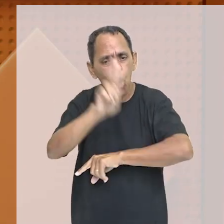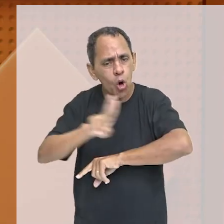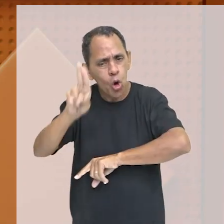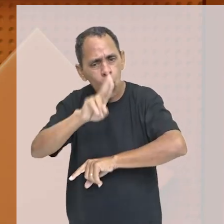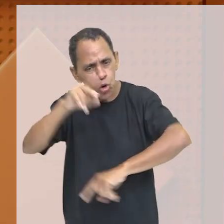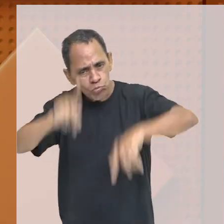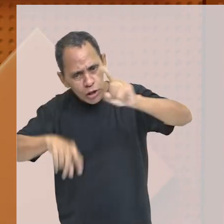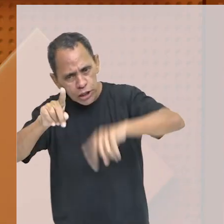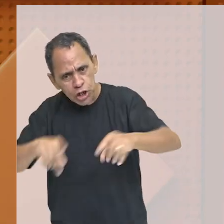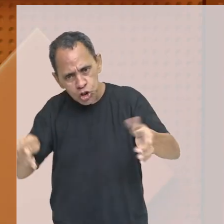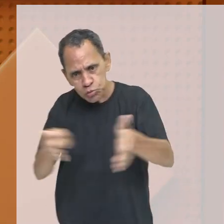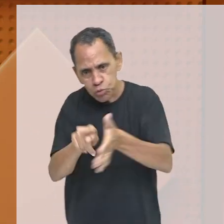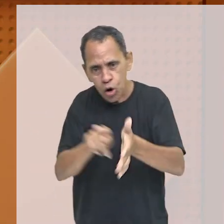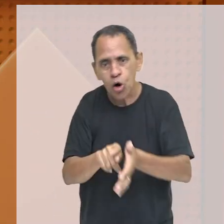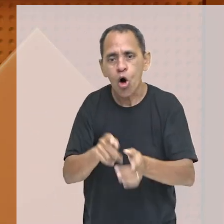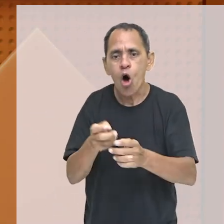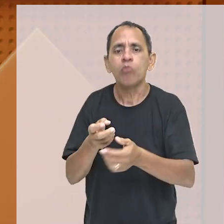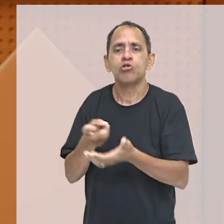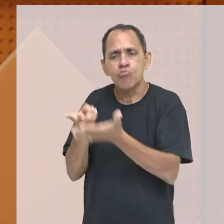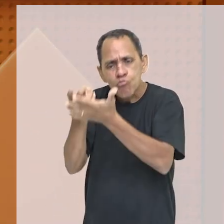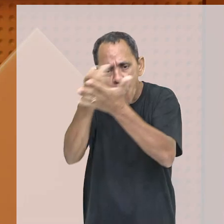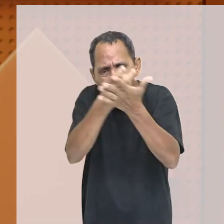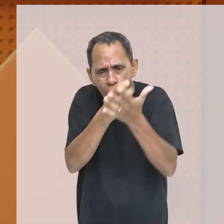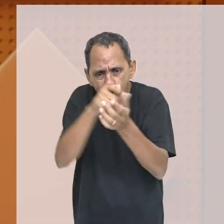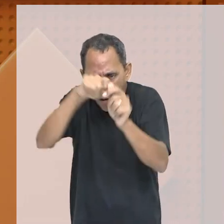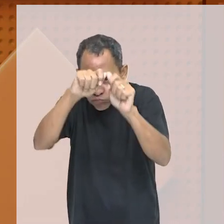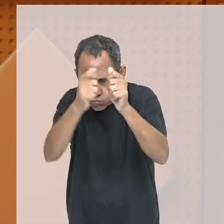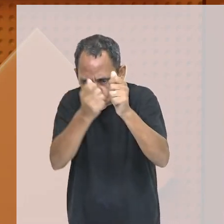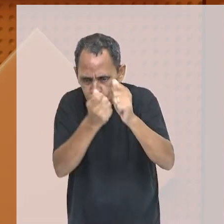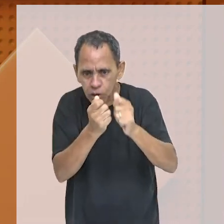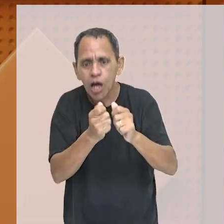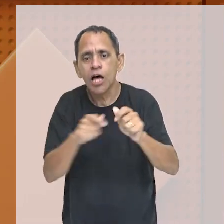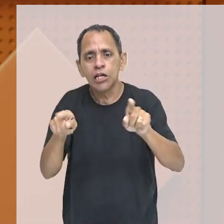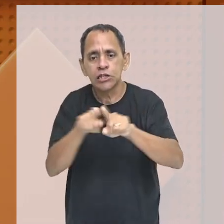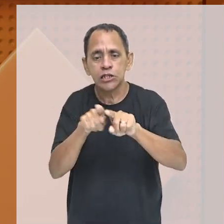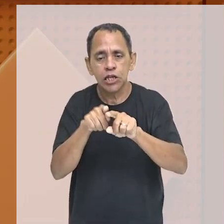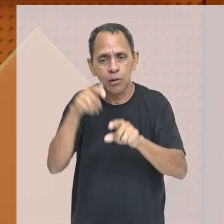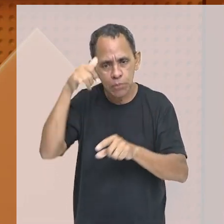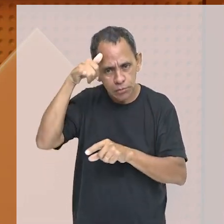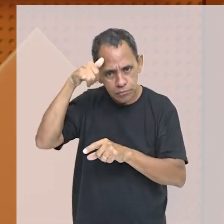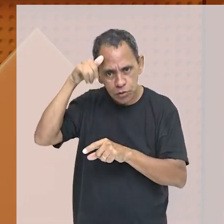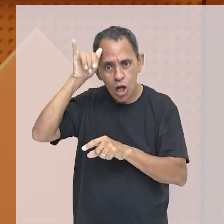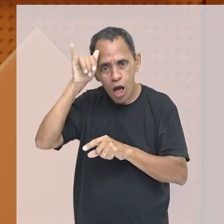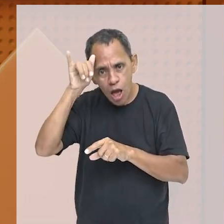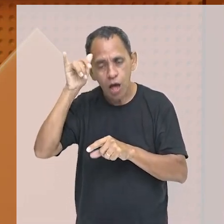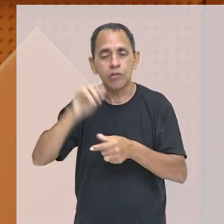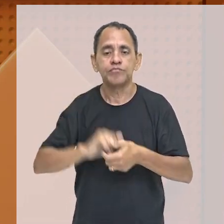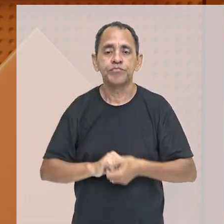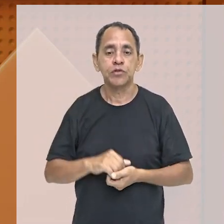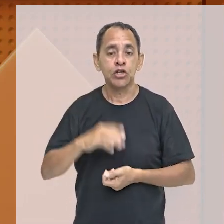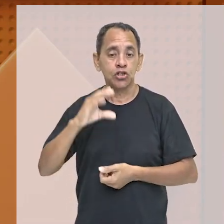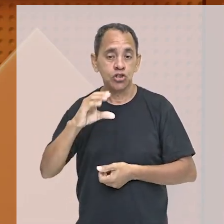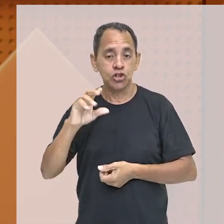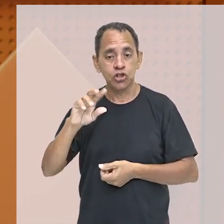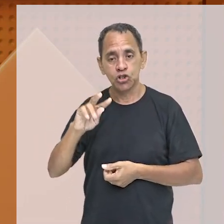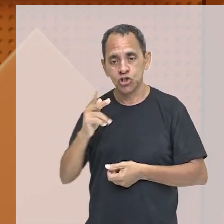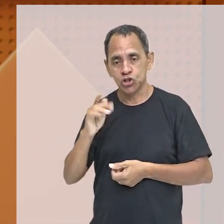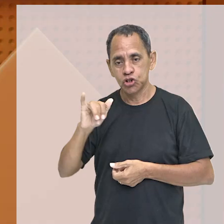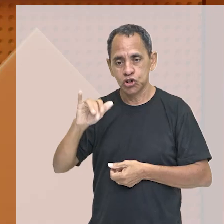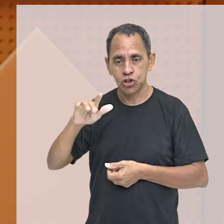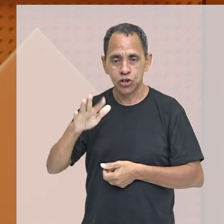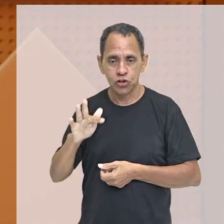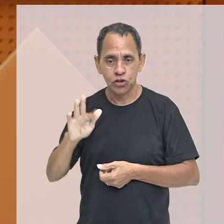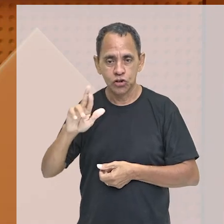e aí alguns tipos de chifre e outras partes do animal, que já que o animal vai ser abatido, lá de acordo com normas e